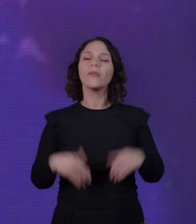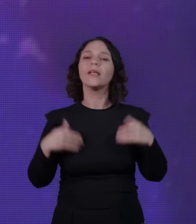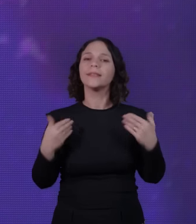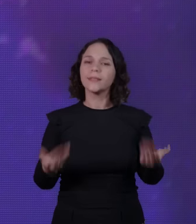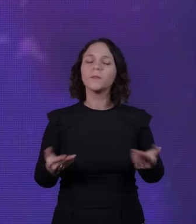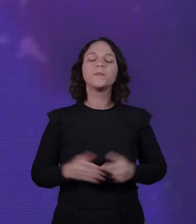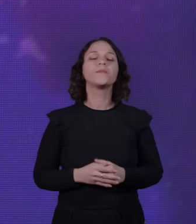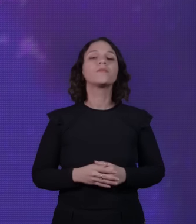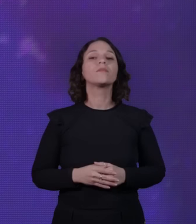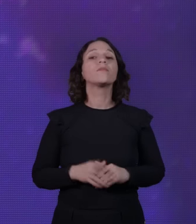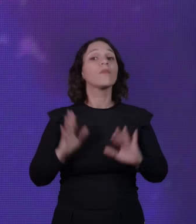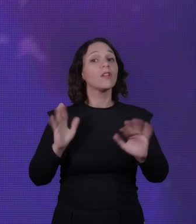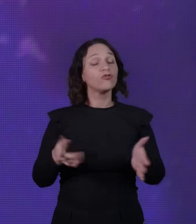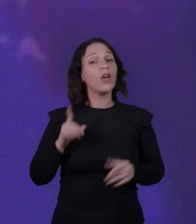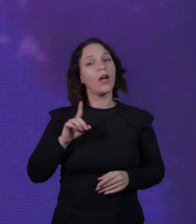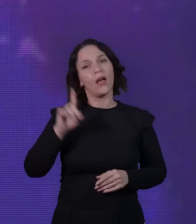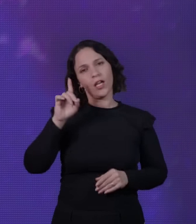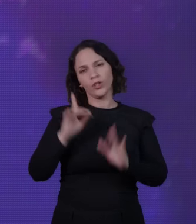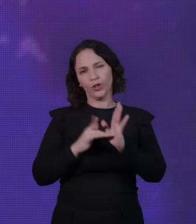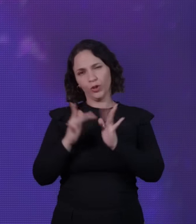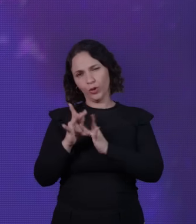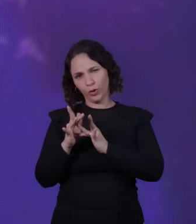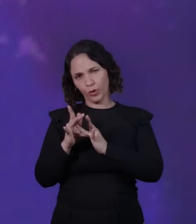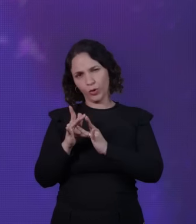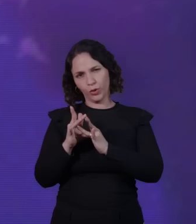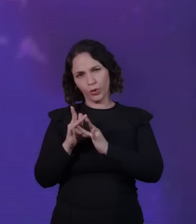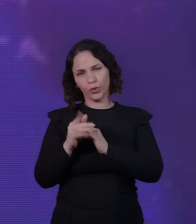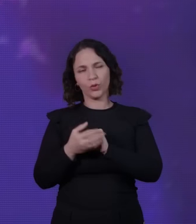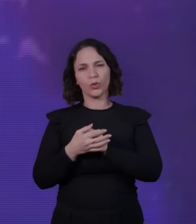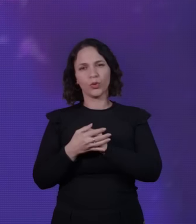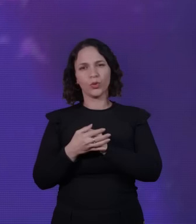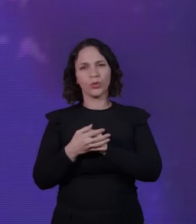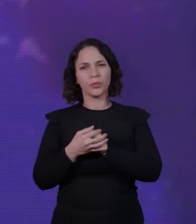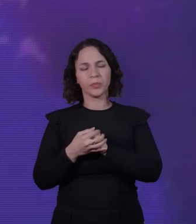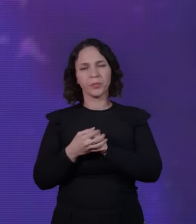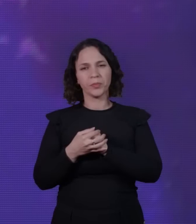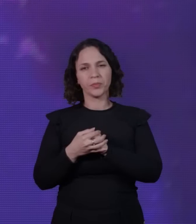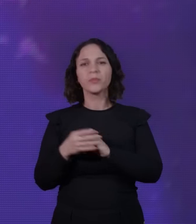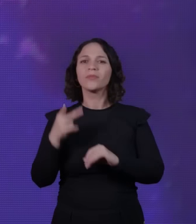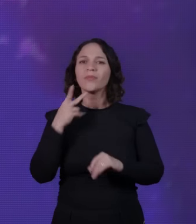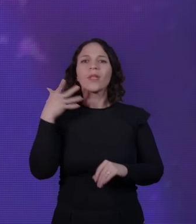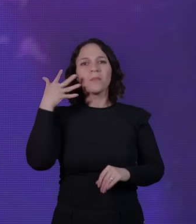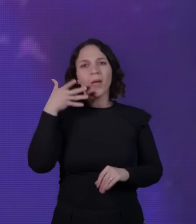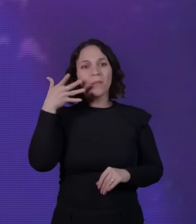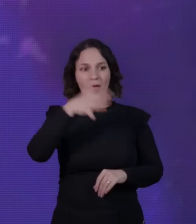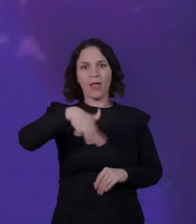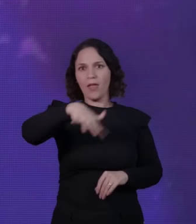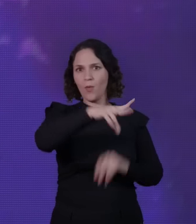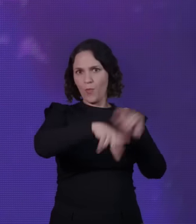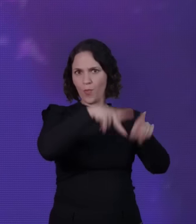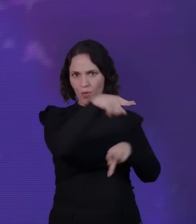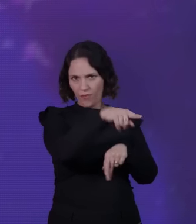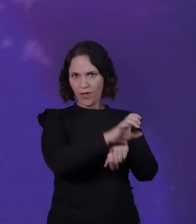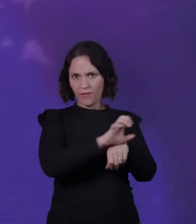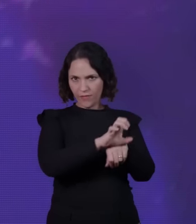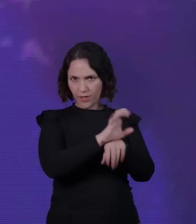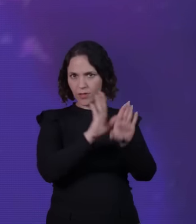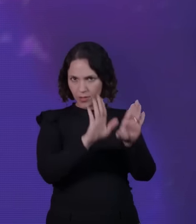Depois de se dirigir, de dizer que ele estava falando para os Efésios,